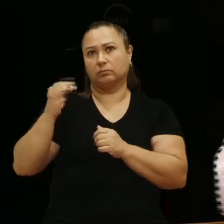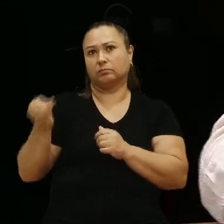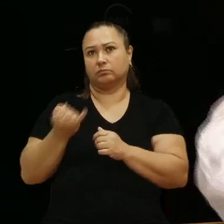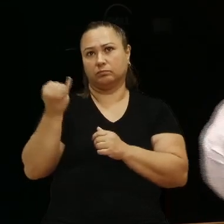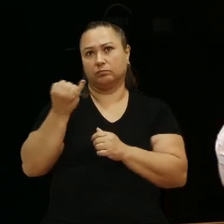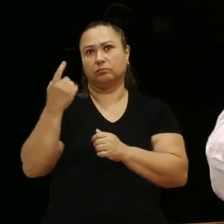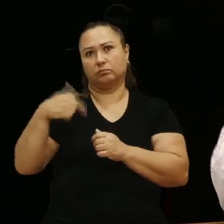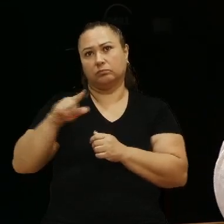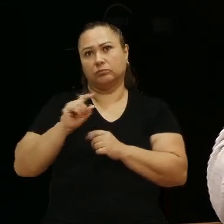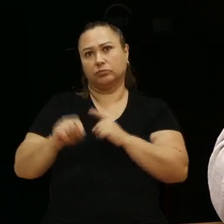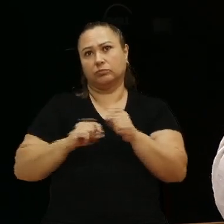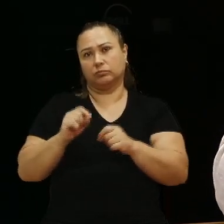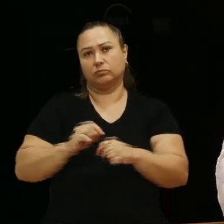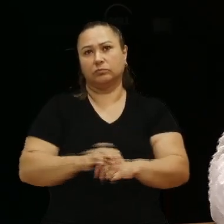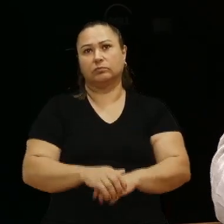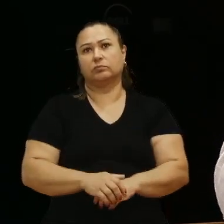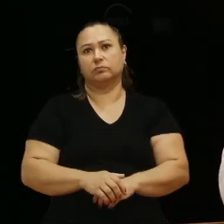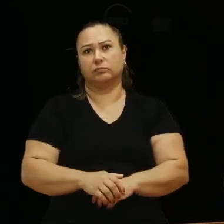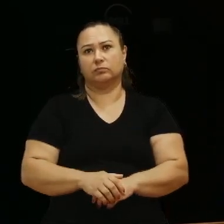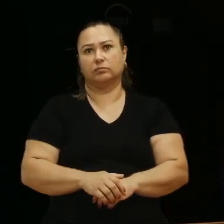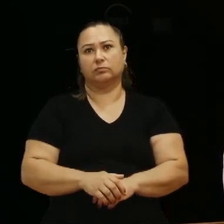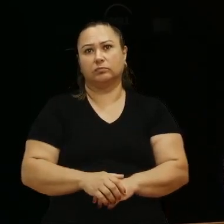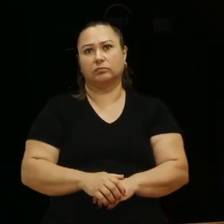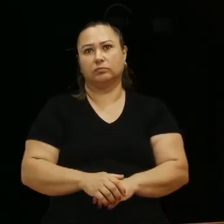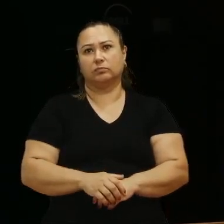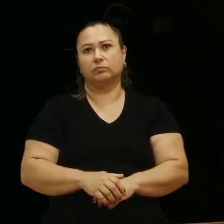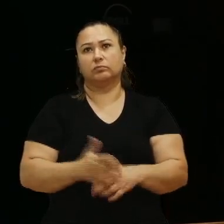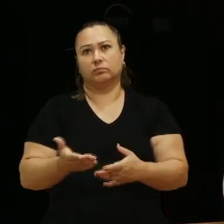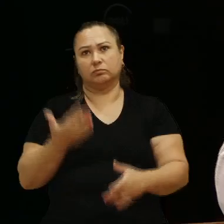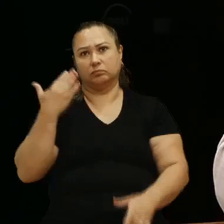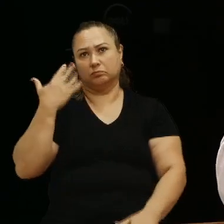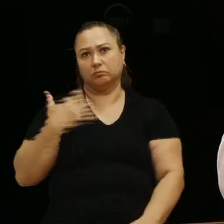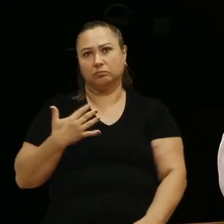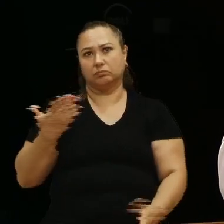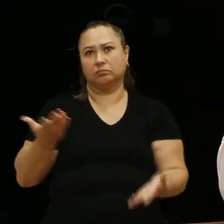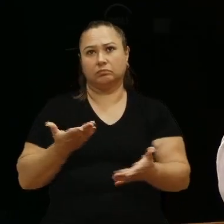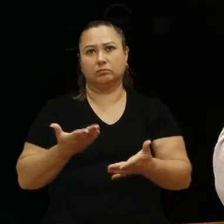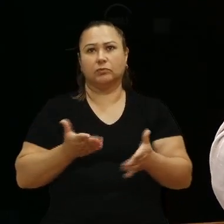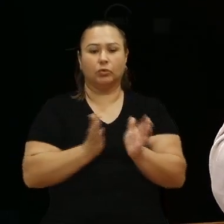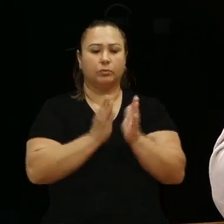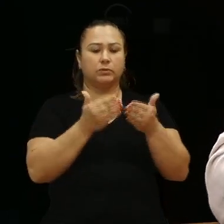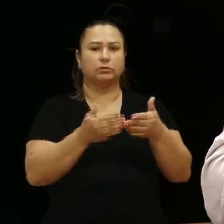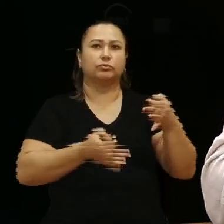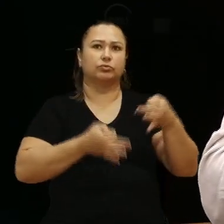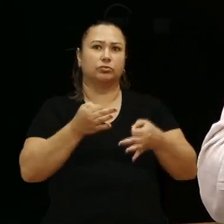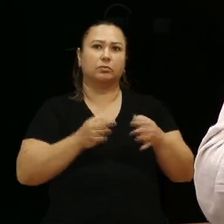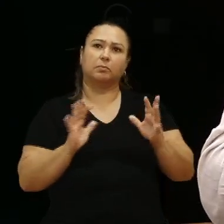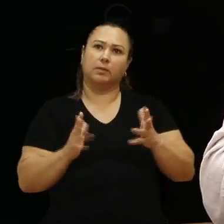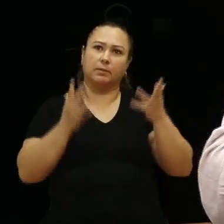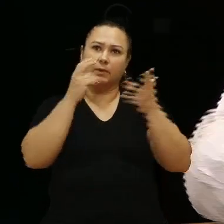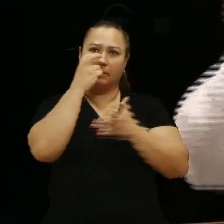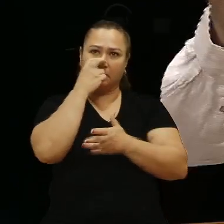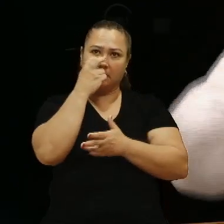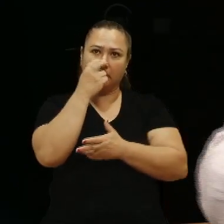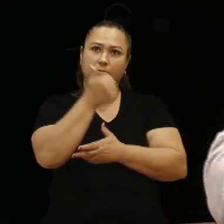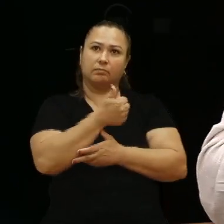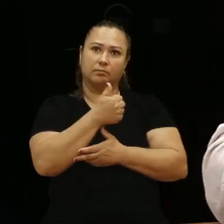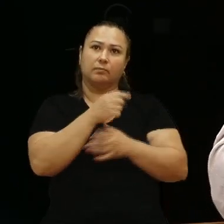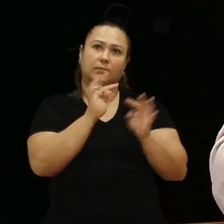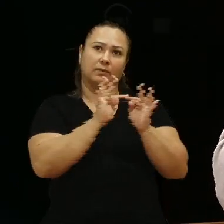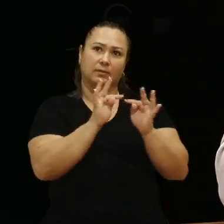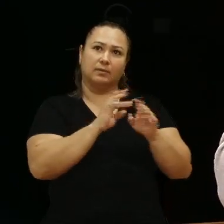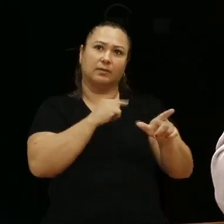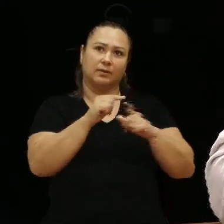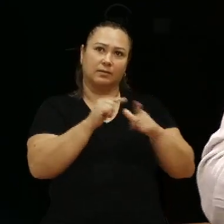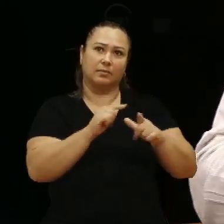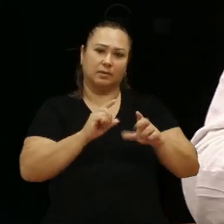nós nos deparamos, né, vereadora Daiane, na Comissão de Constituição e Justiça. Então, parabéns, vereadora Andressa Malman, pela técnica legislativa e por todo o seu trabalho